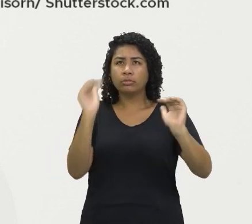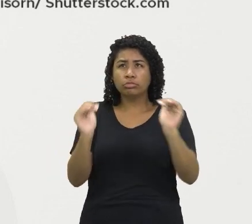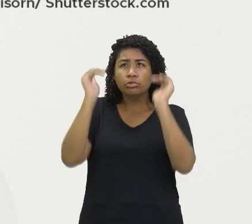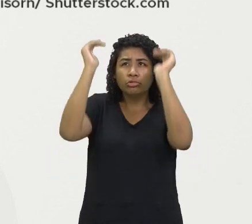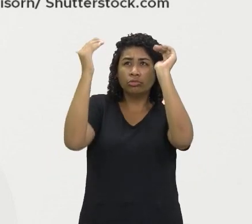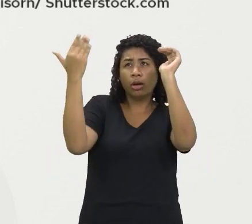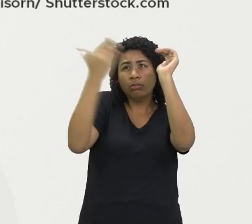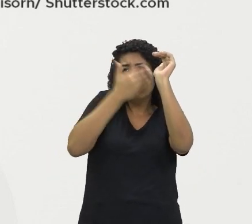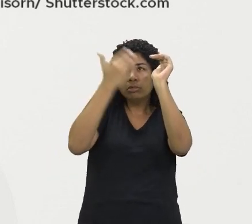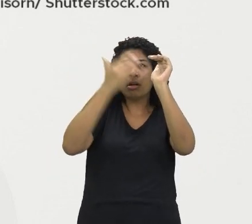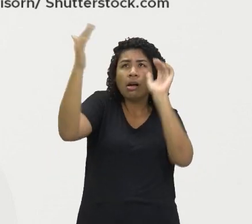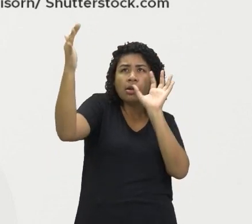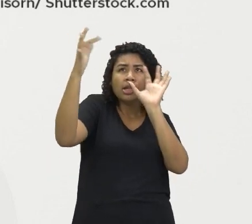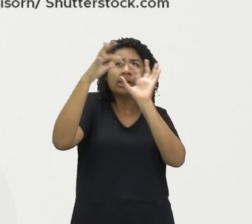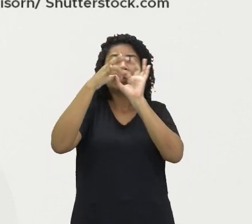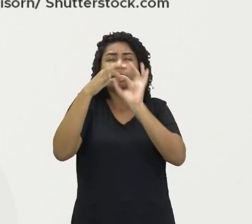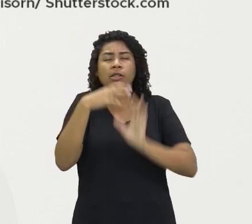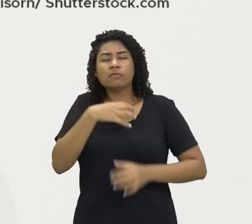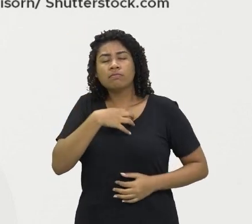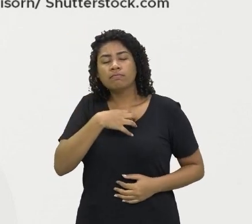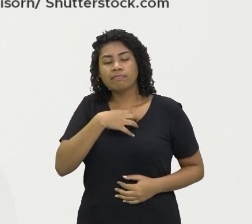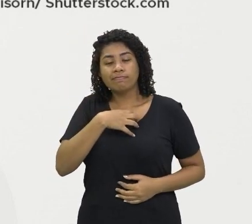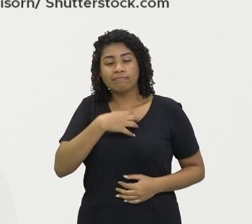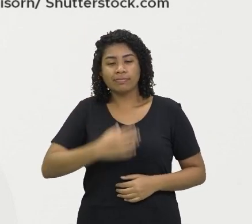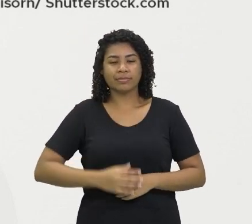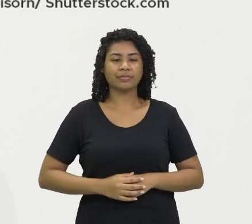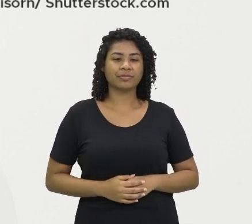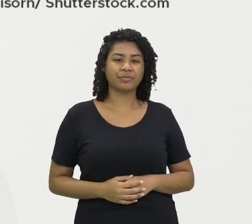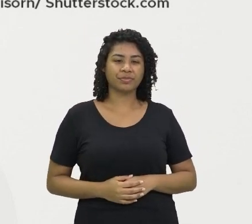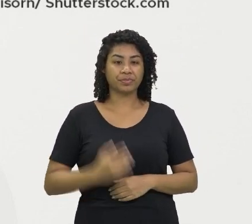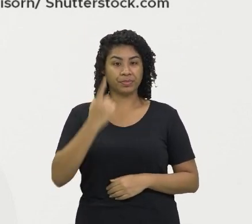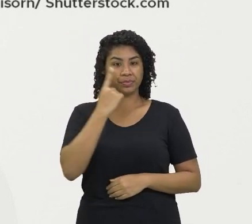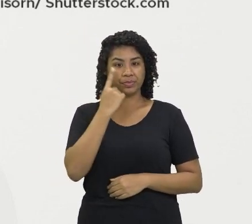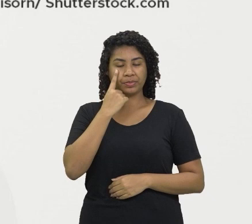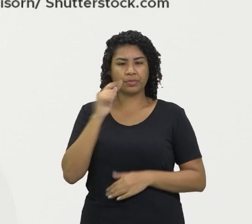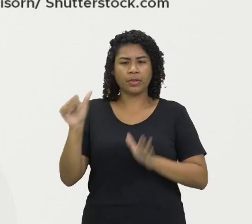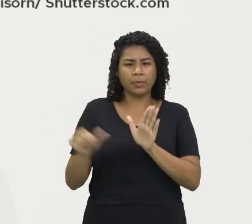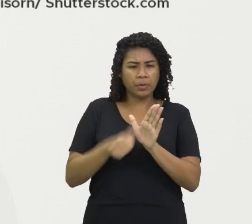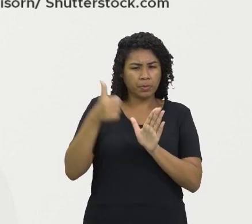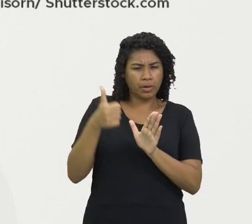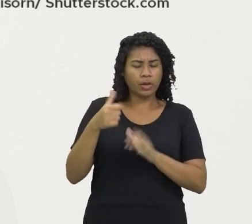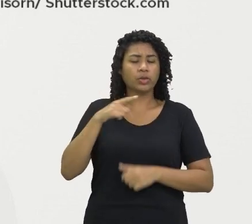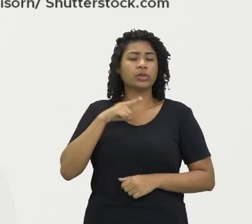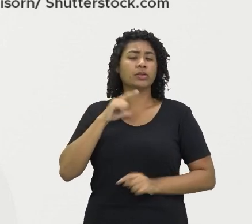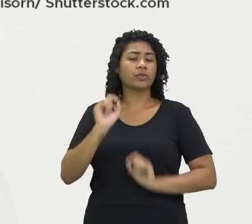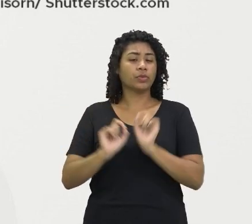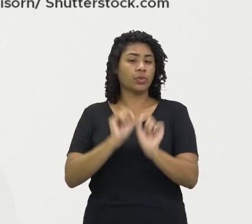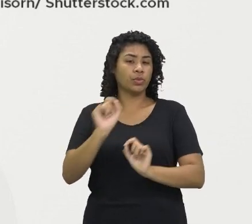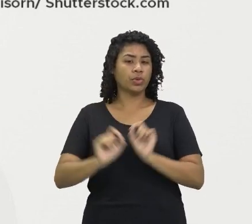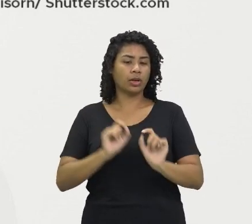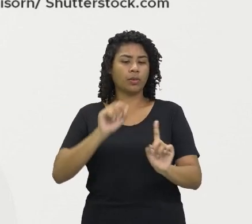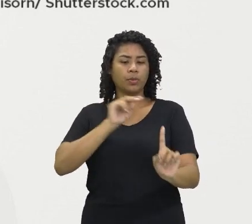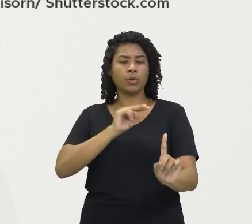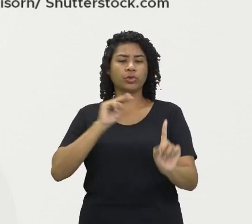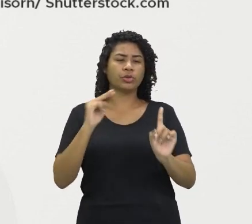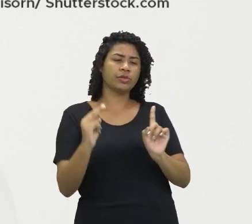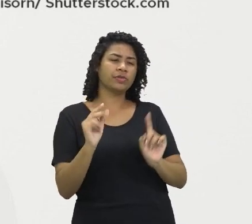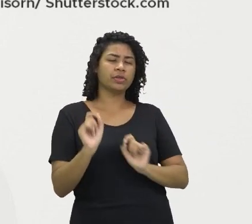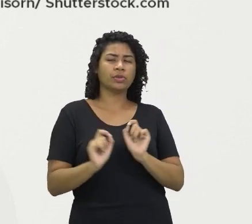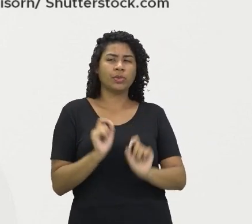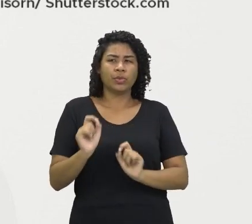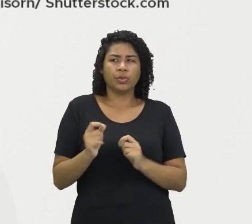Então, no primeiro momento, nós tivemos um olhar, nós